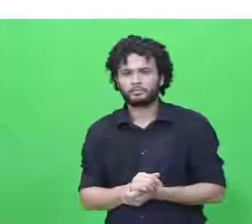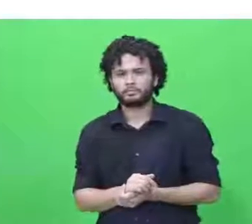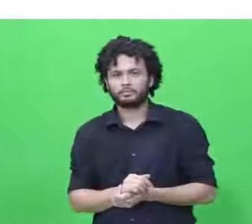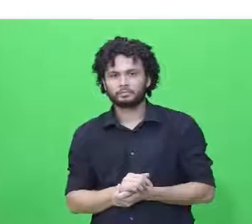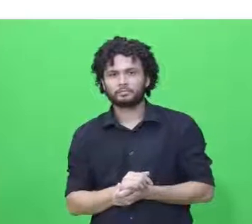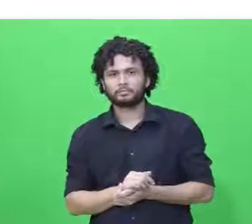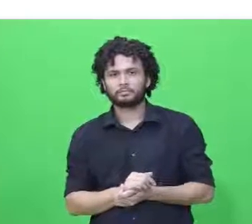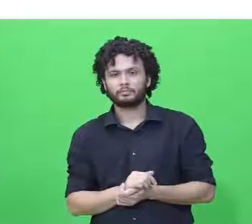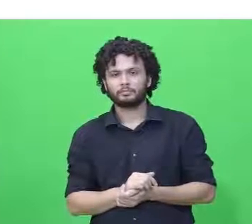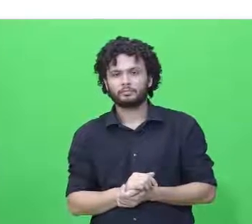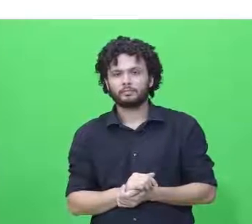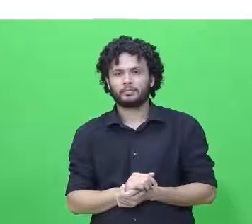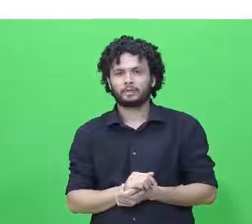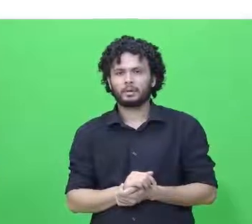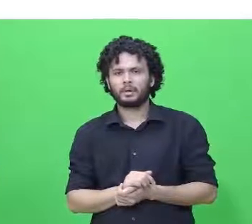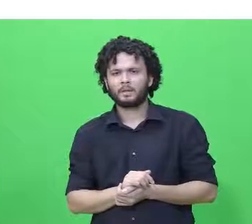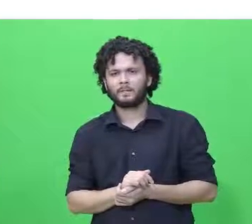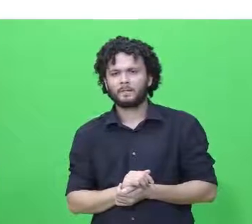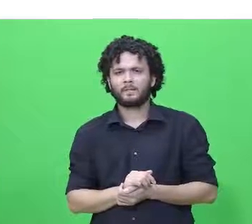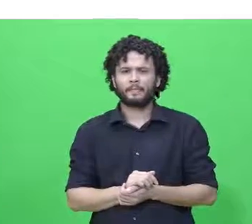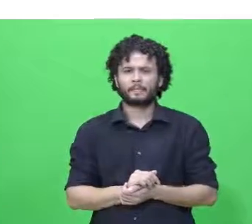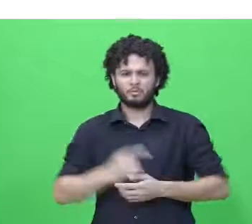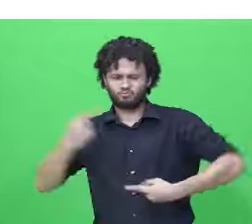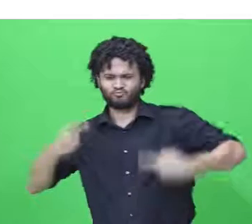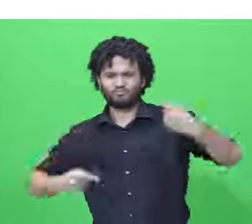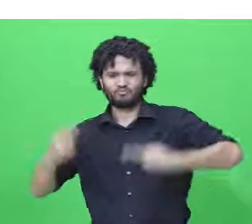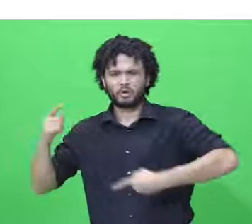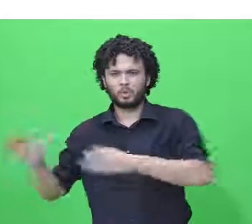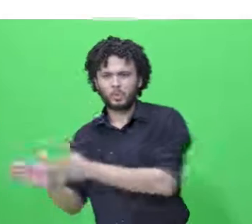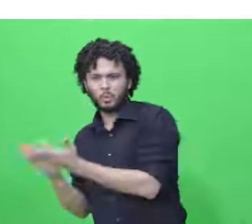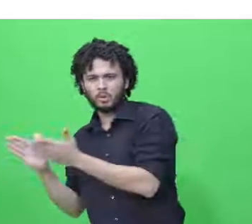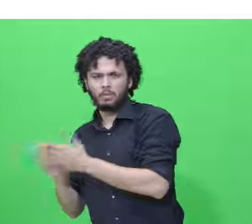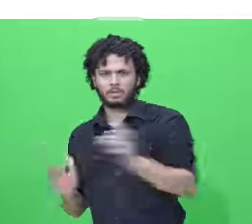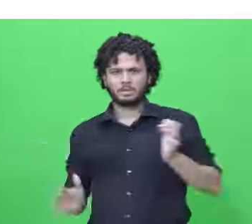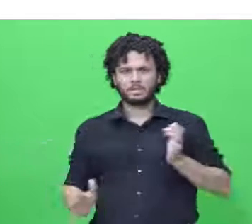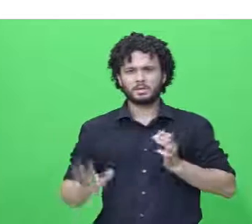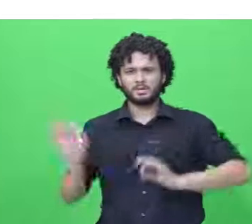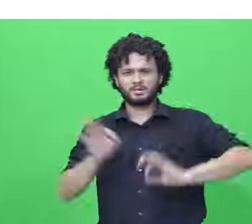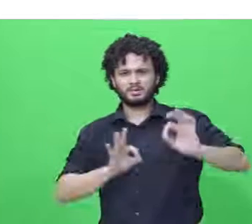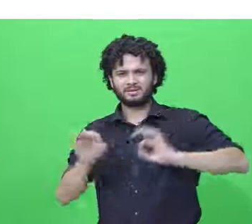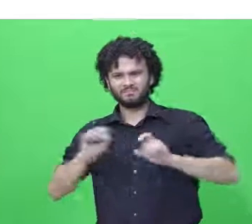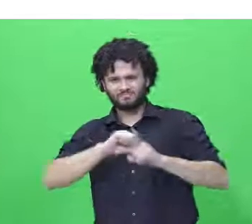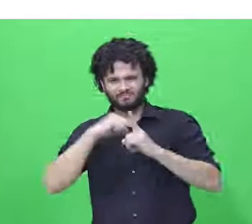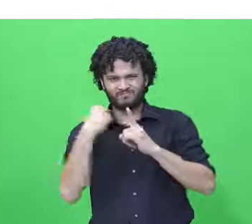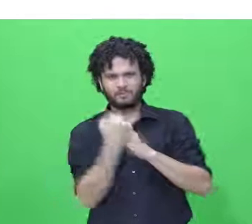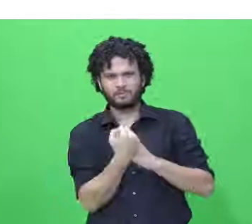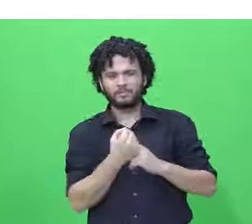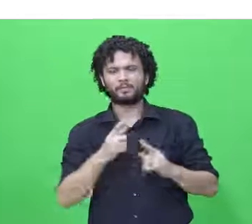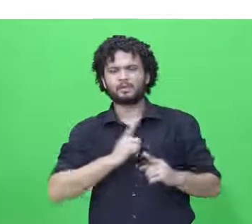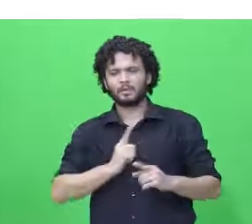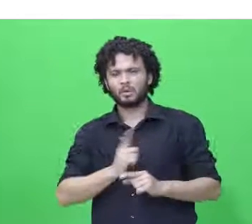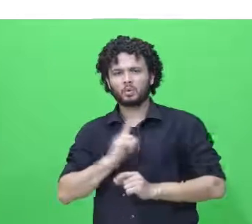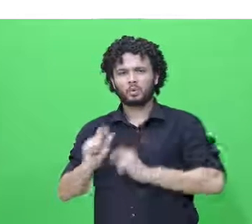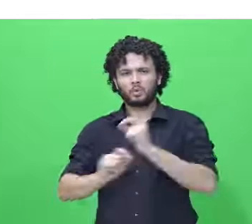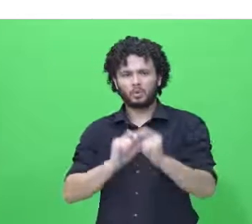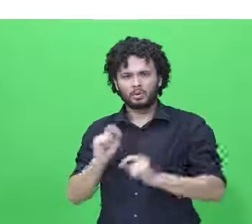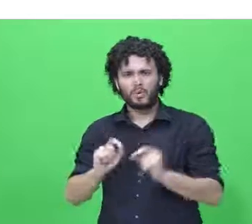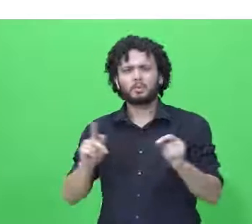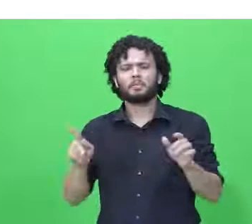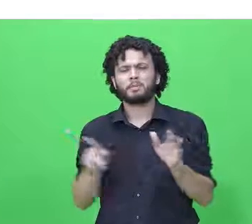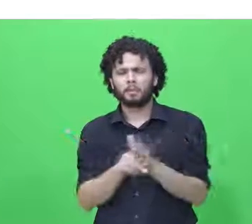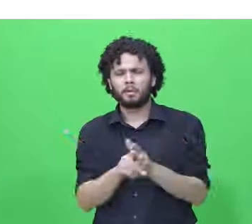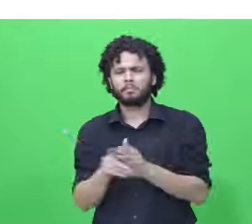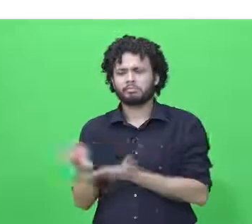Questão 41, fugindo à luta de classe, a nossa organização sindical tem sido um instrumento de harmonia e